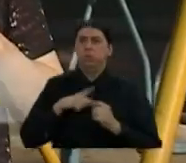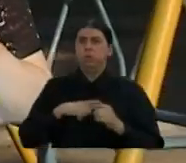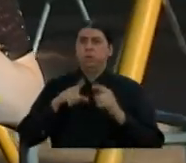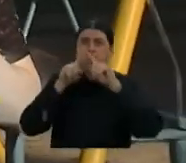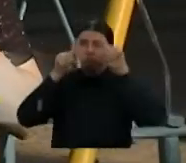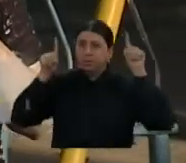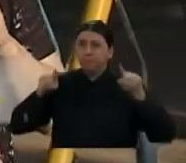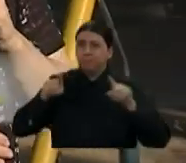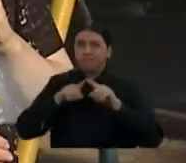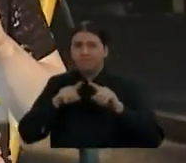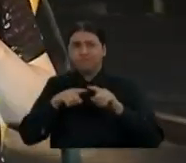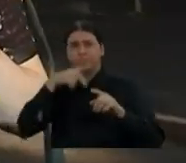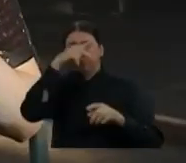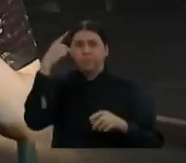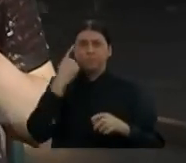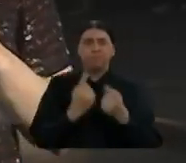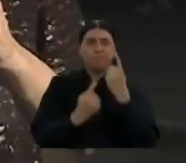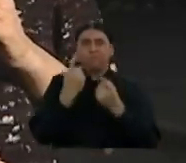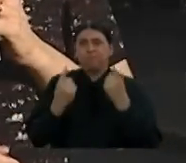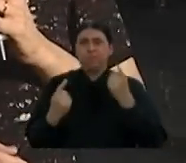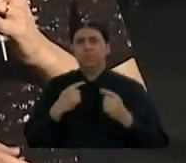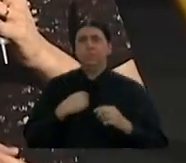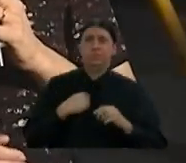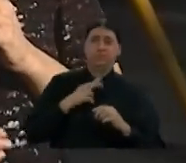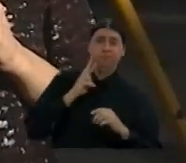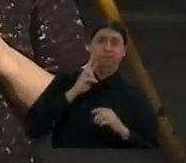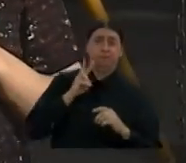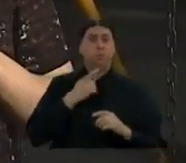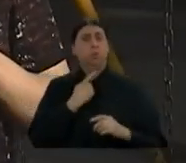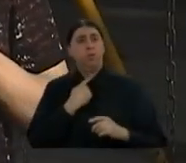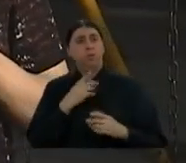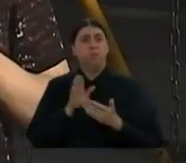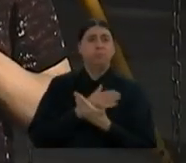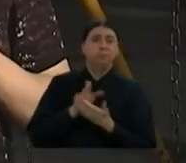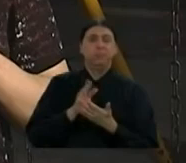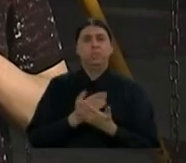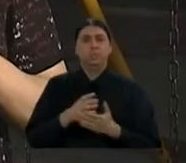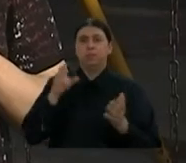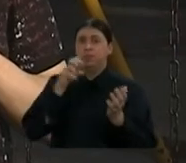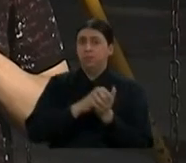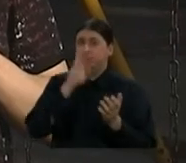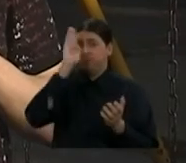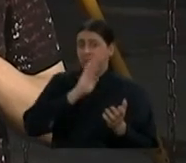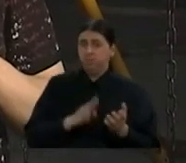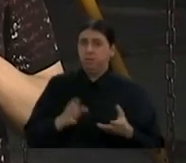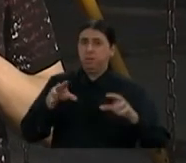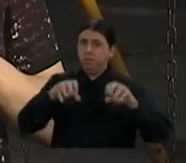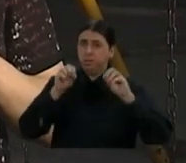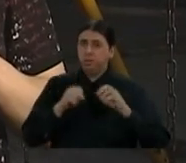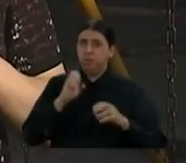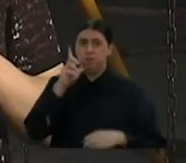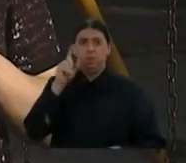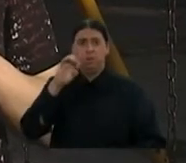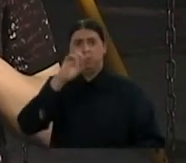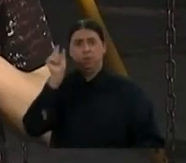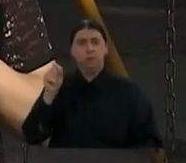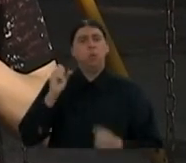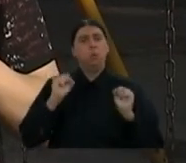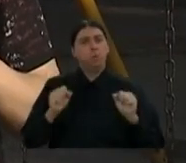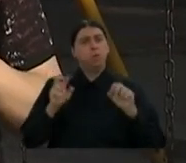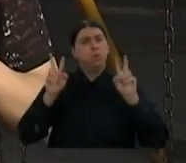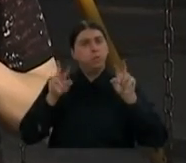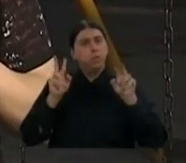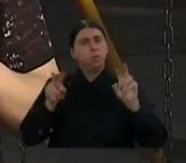perfil definido pelos habilitados no cadastro nacional de adoção os pretendentes podem definir questões como